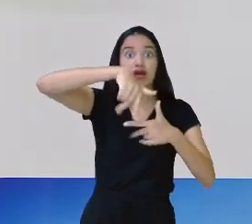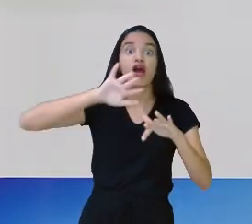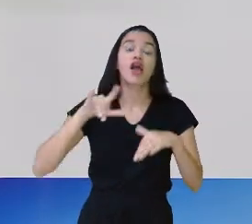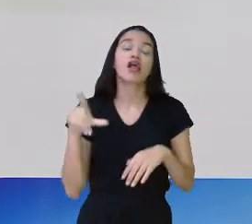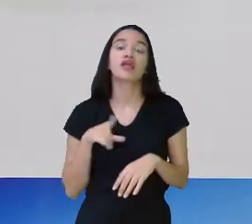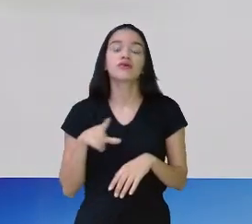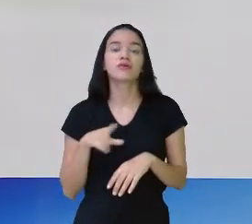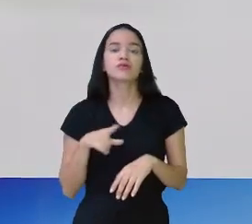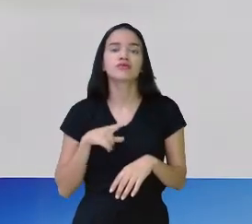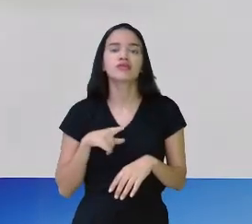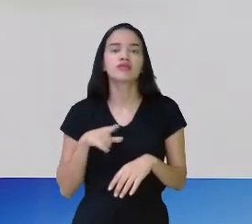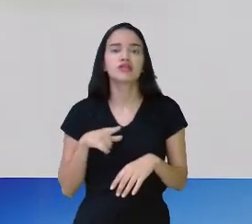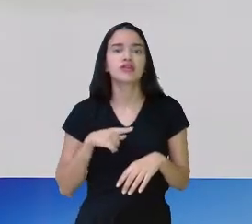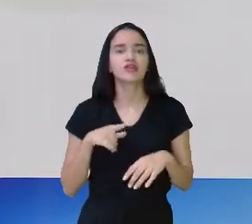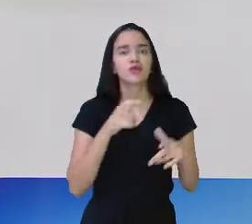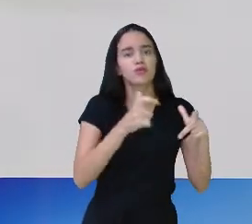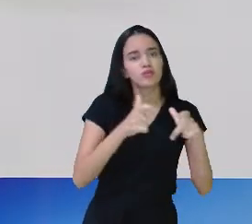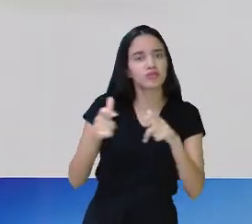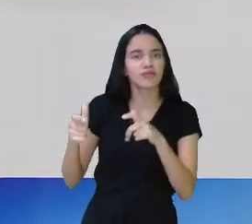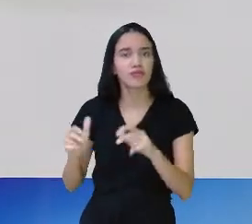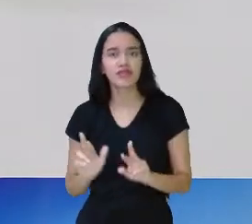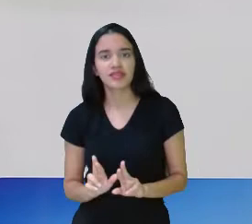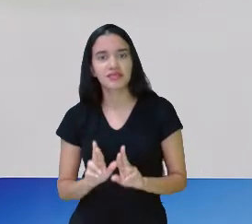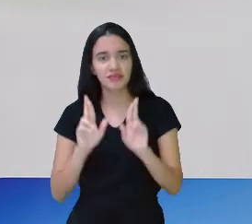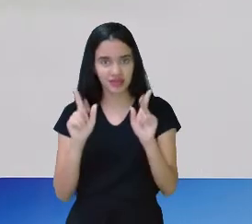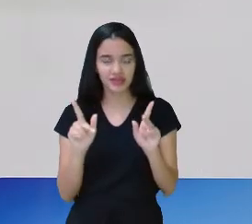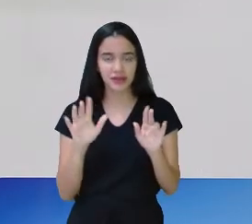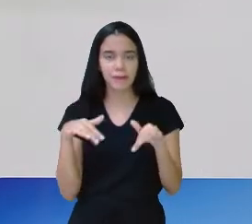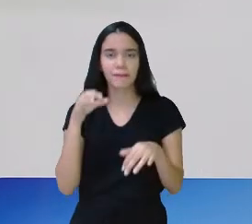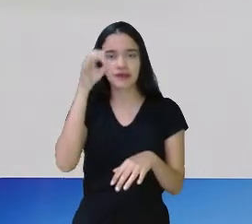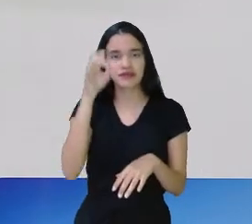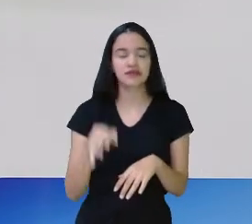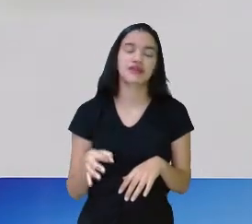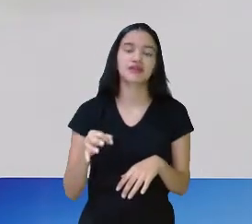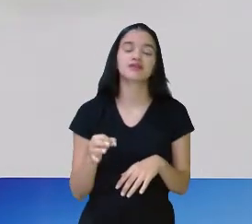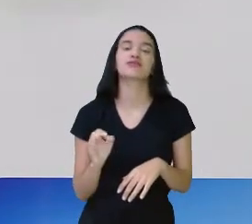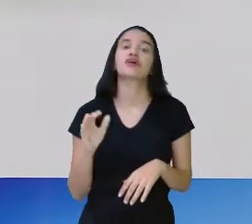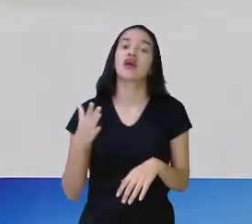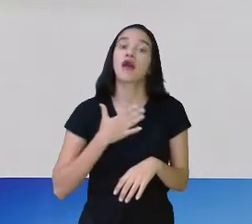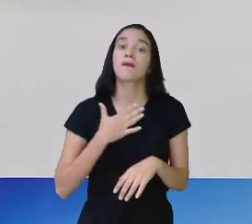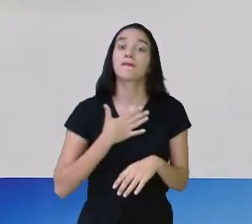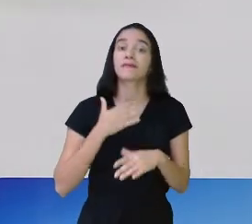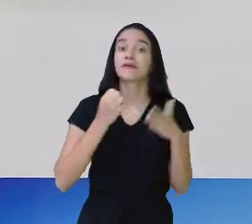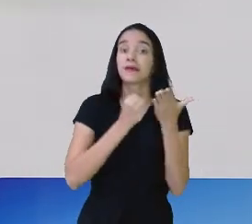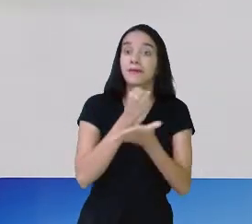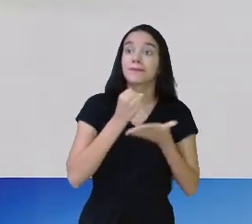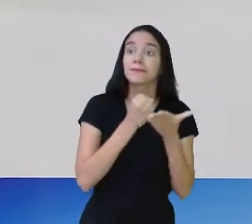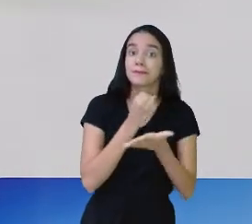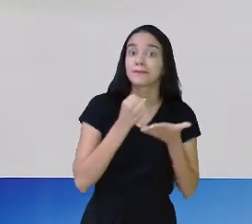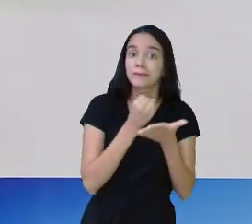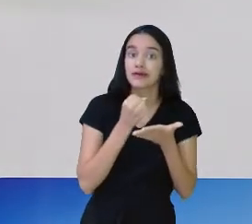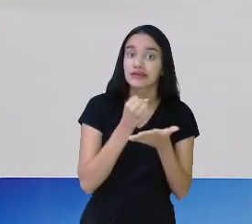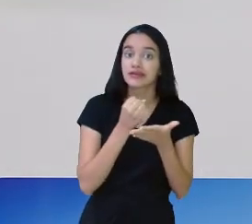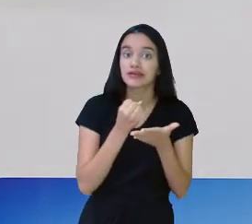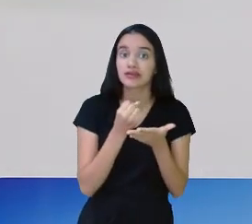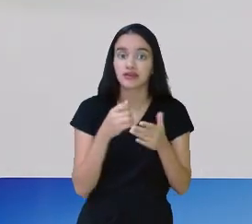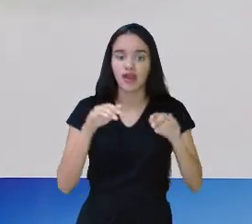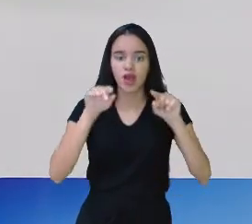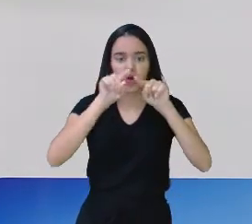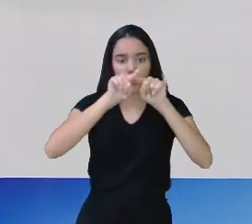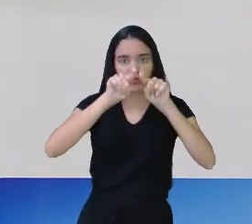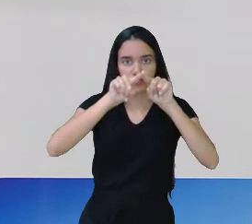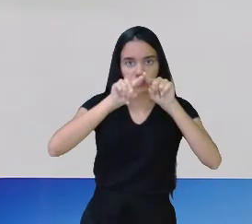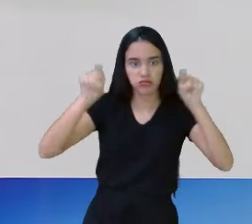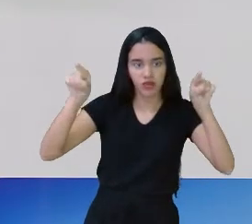tenho tamanhos diferentes de lados, certo? A minha base tem um tamanho e a minha